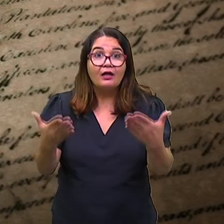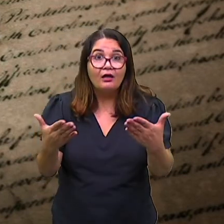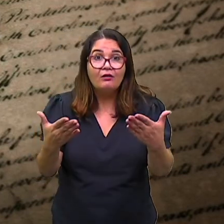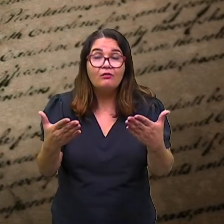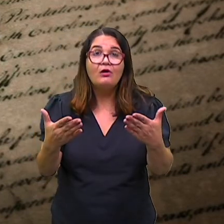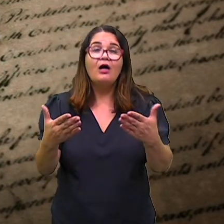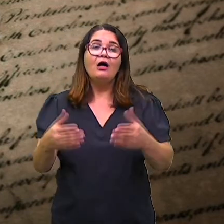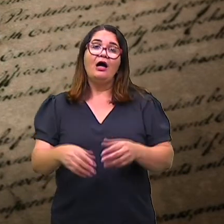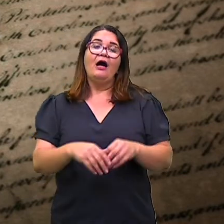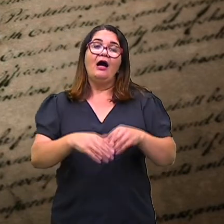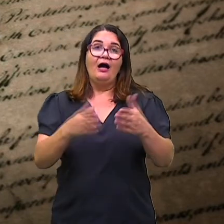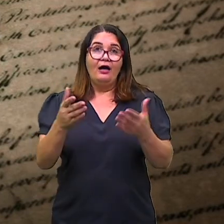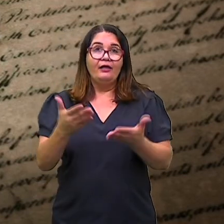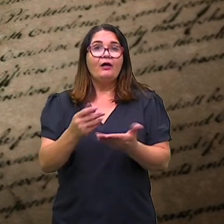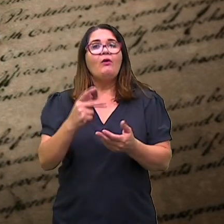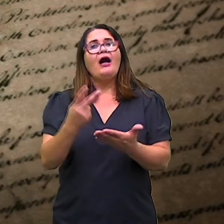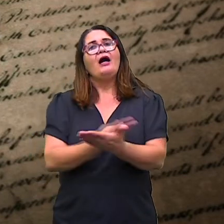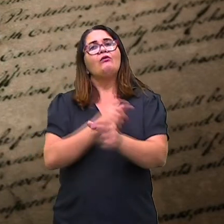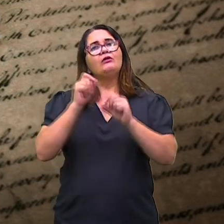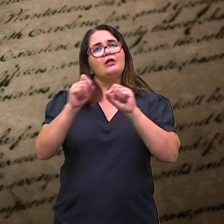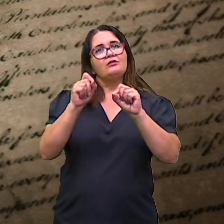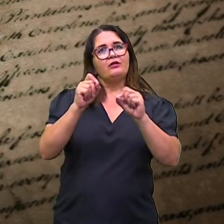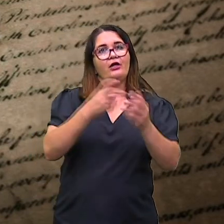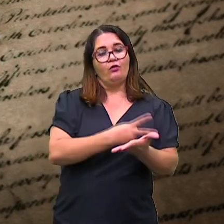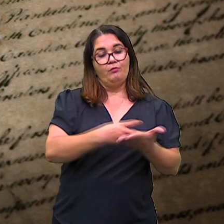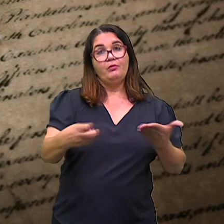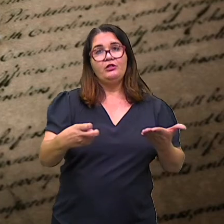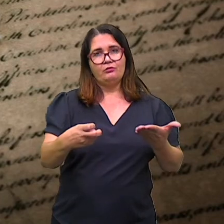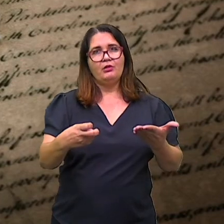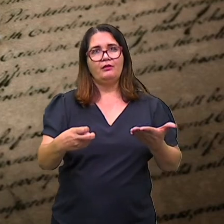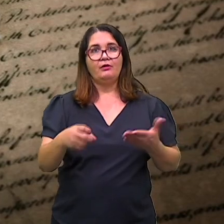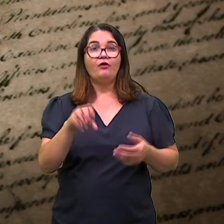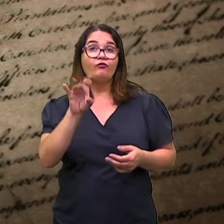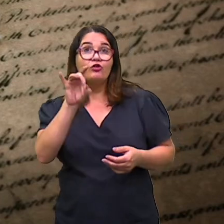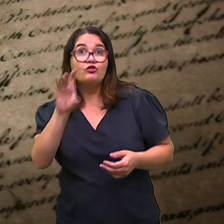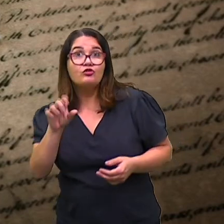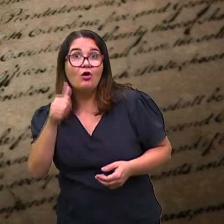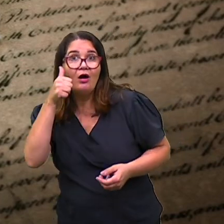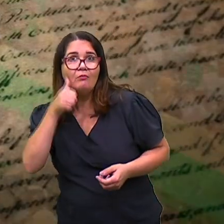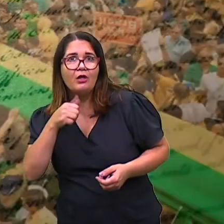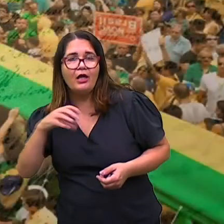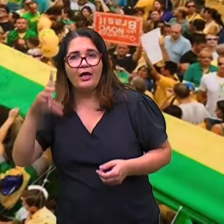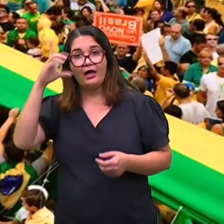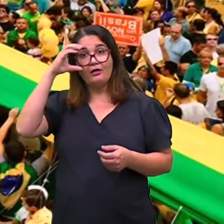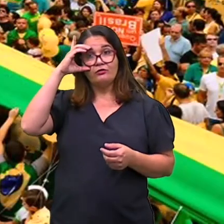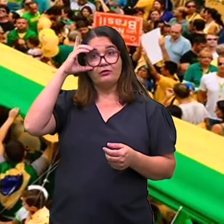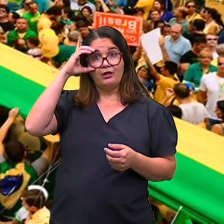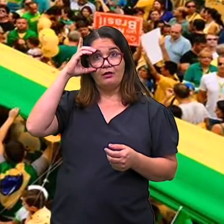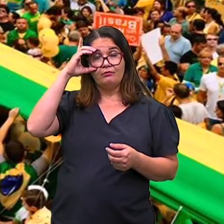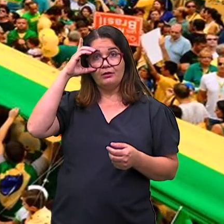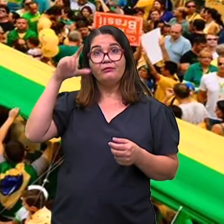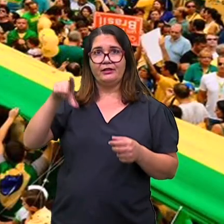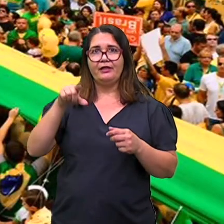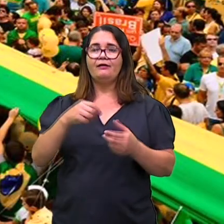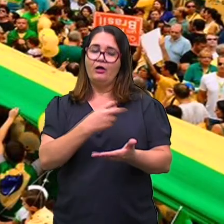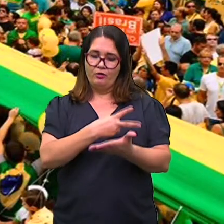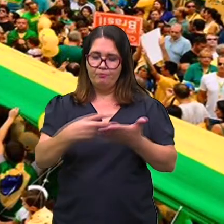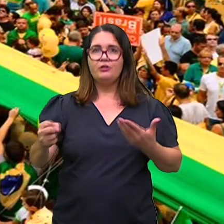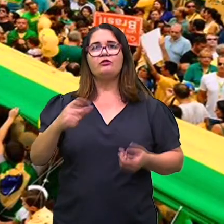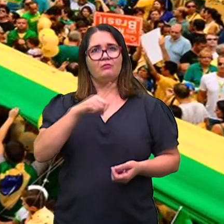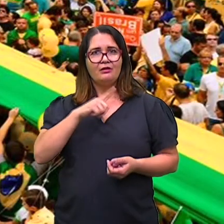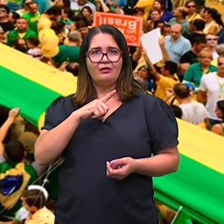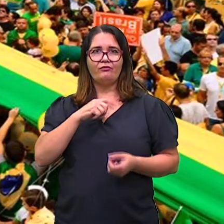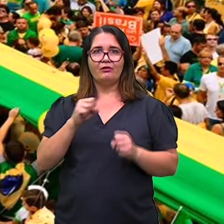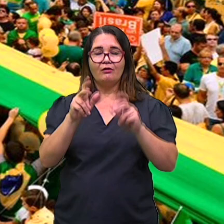Dilma Rousseff sofreu esse impedimento. Estudantes, para acessar as nossas atividades na